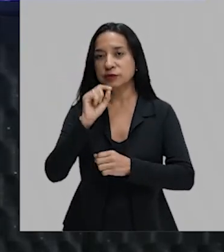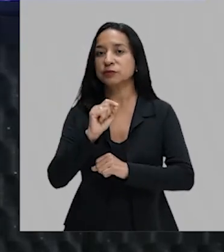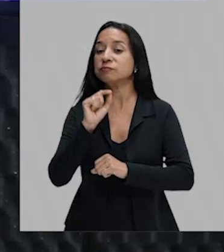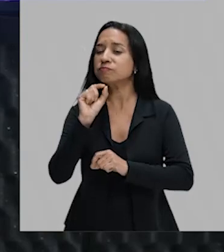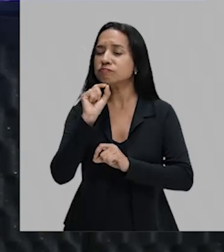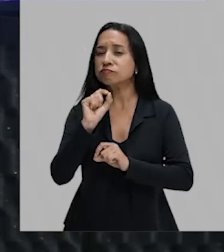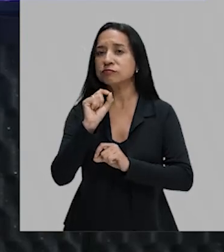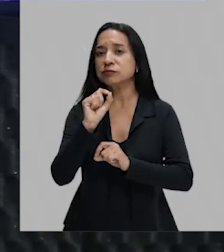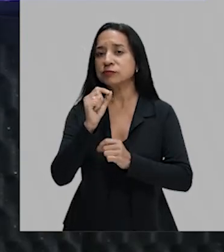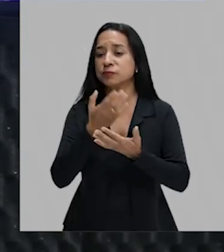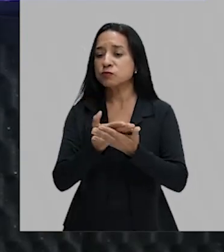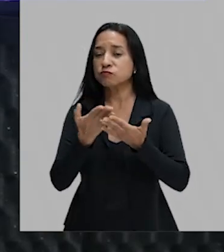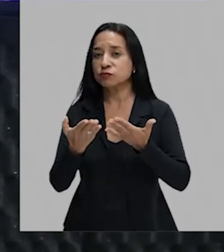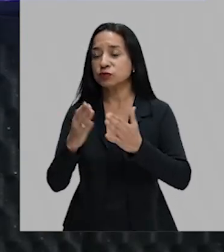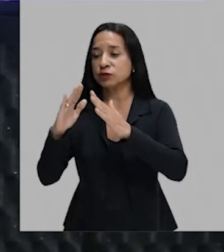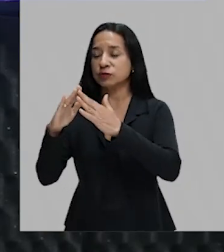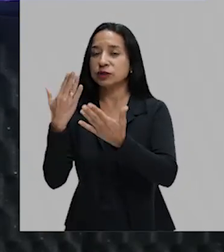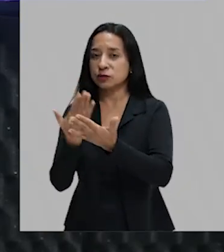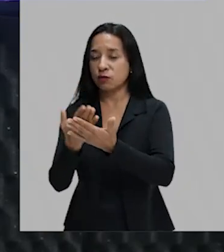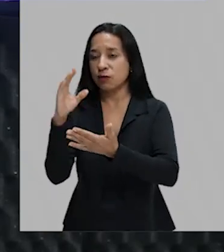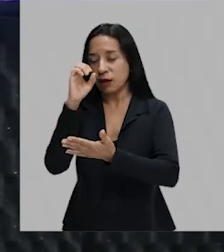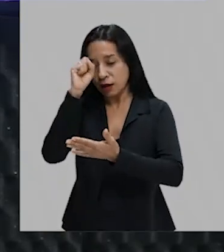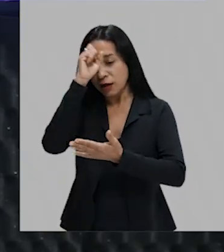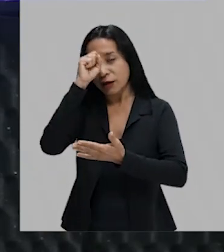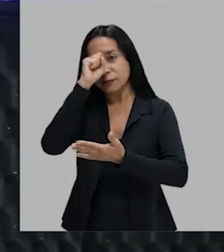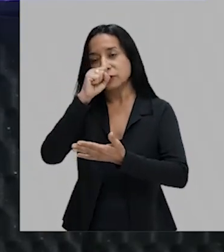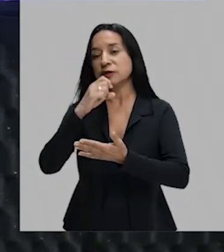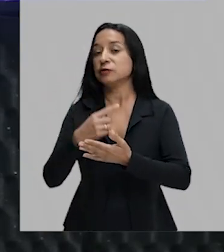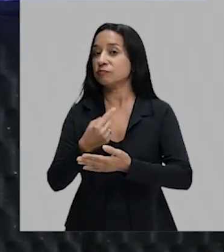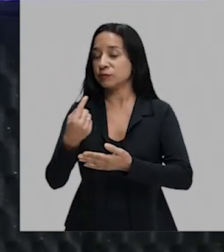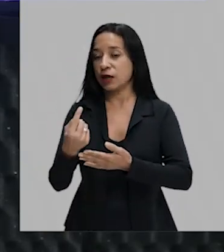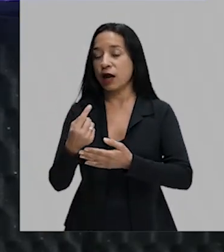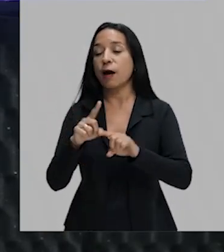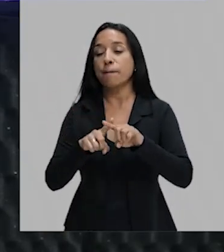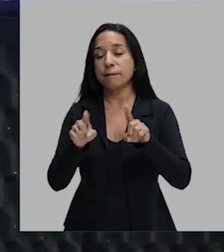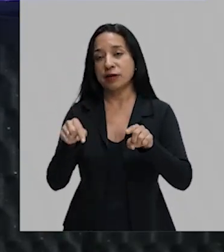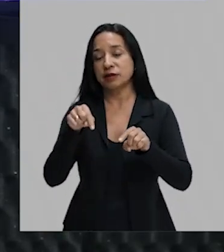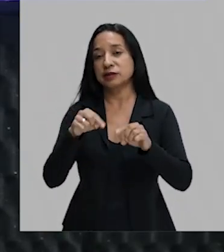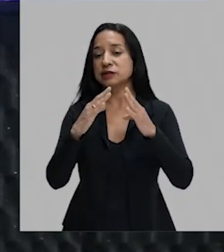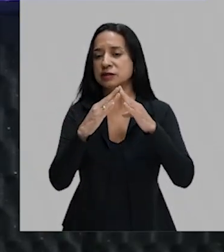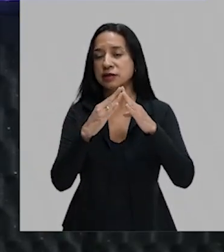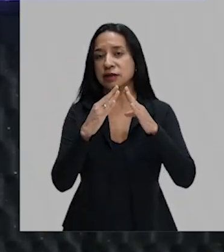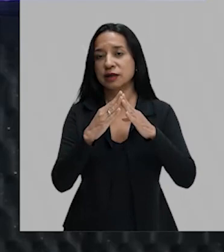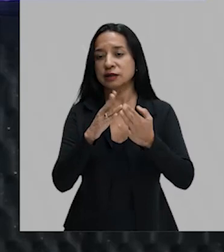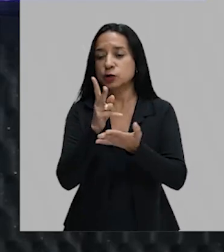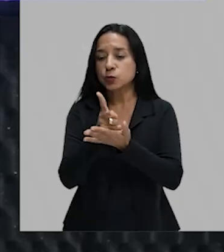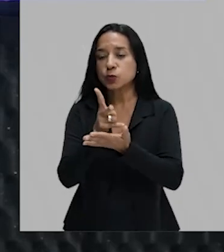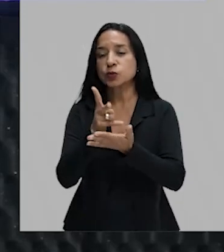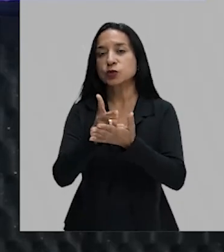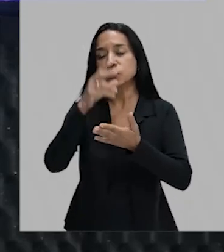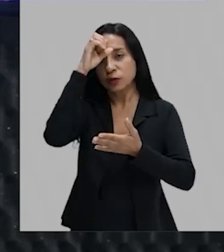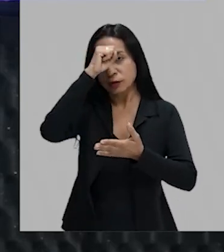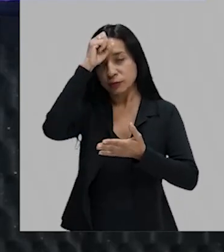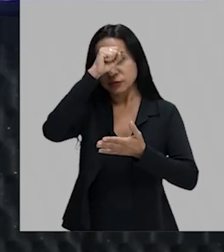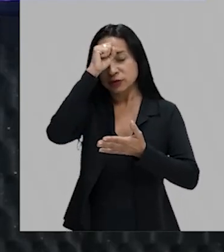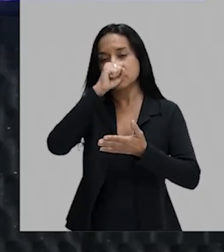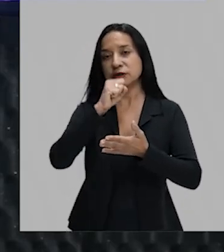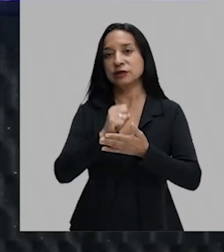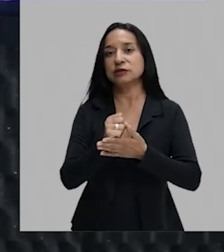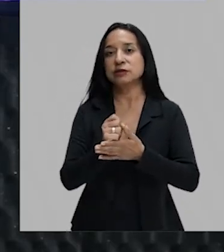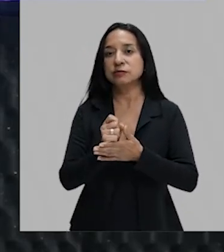estão na escola, aprendendo lá, mas agora em casa vocês vão dando continuidade a esse processo de aprendizagem, né?